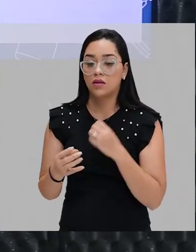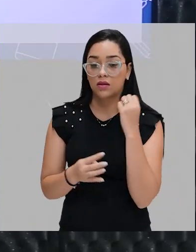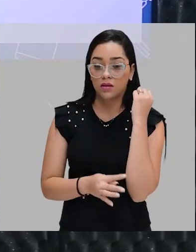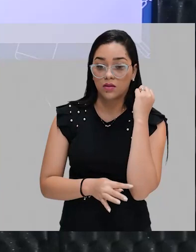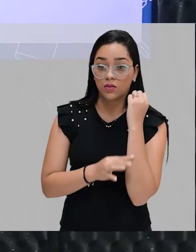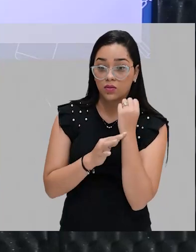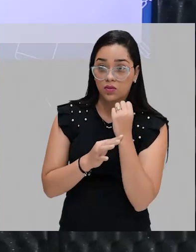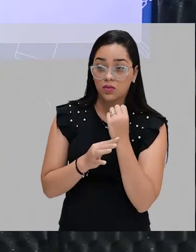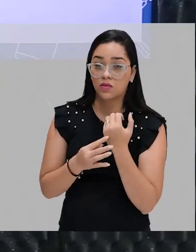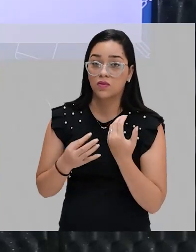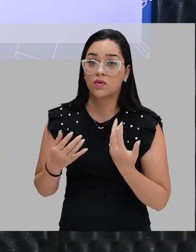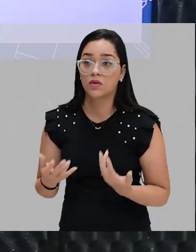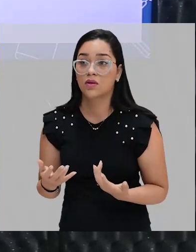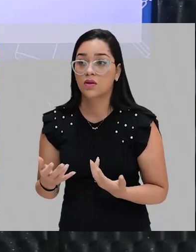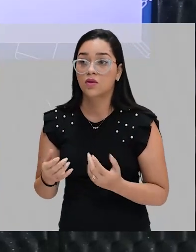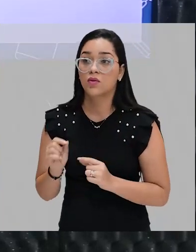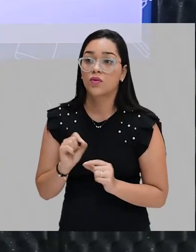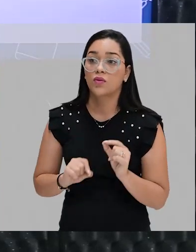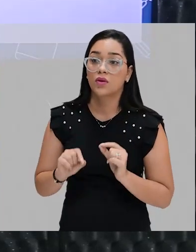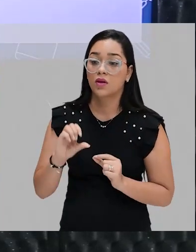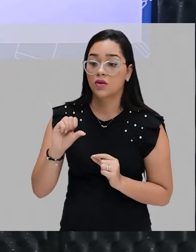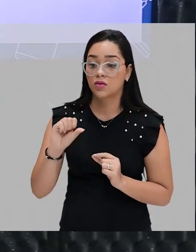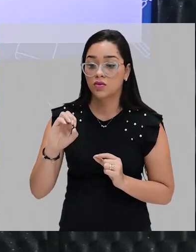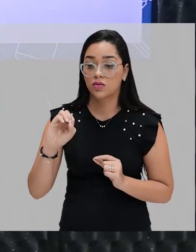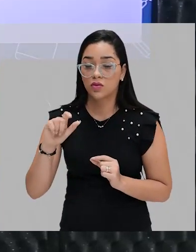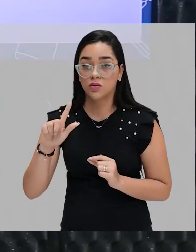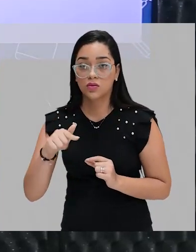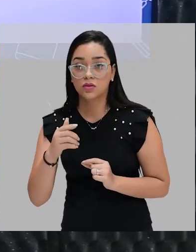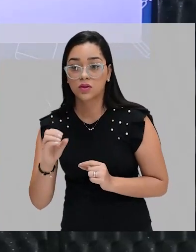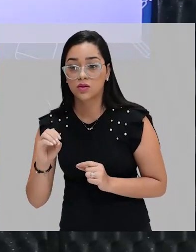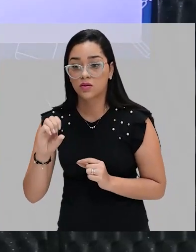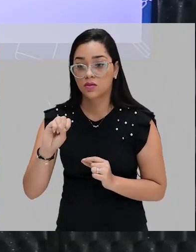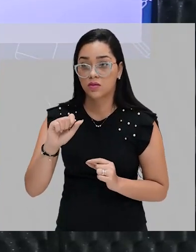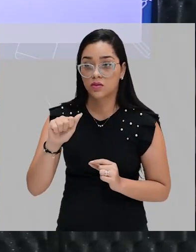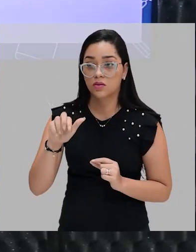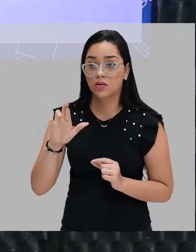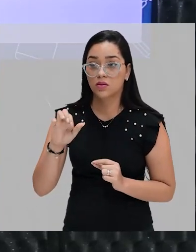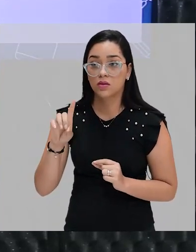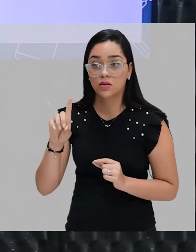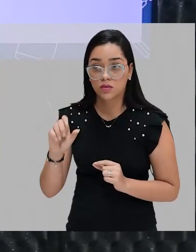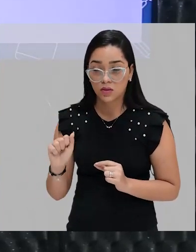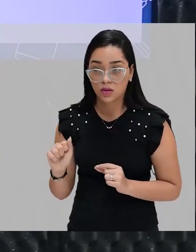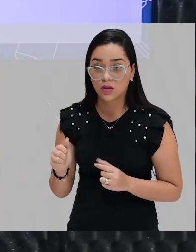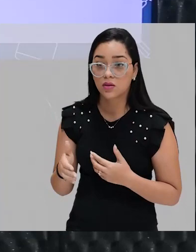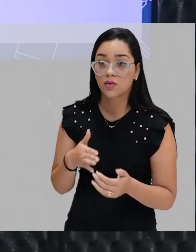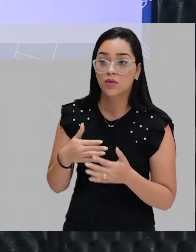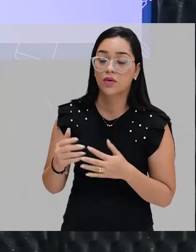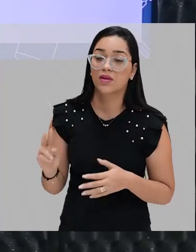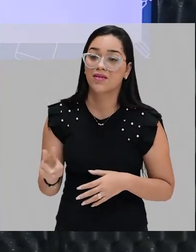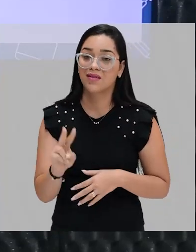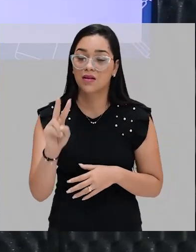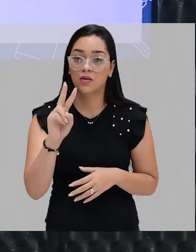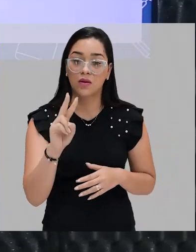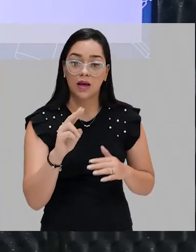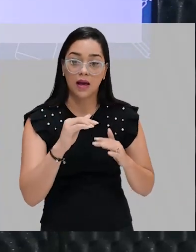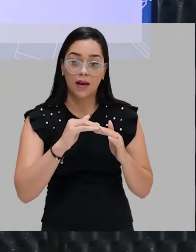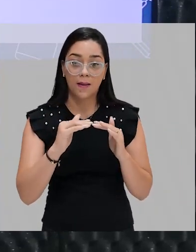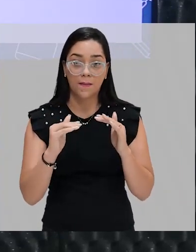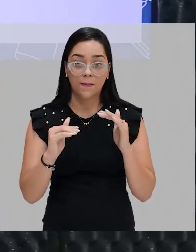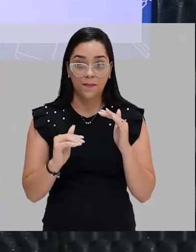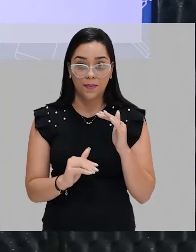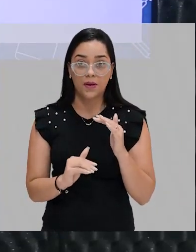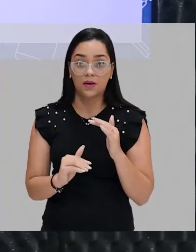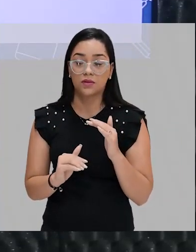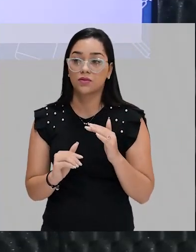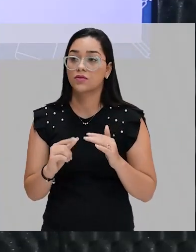da solubilidade, vamos ter uma solução saturada. Qualquer valor inferior, né, qualquer